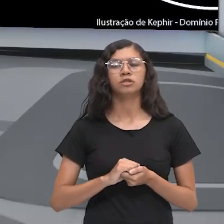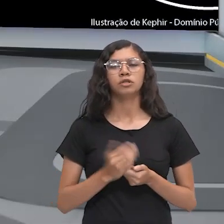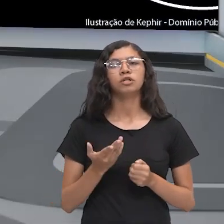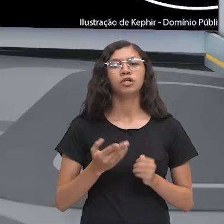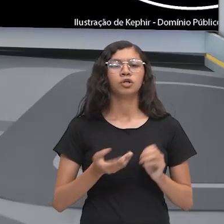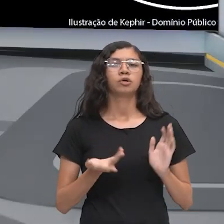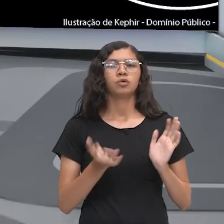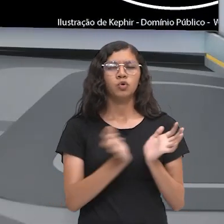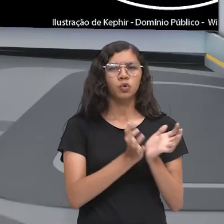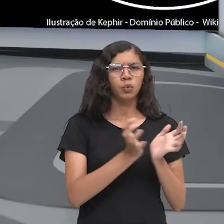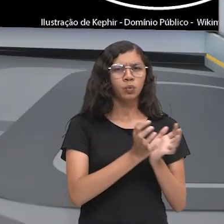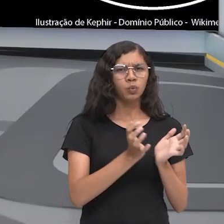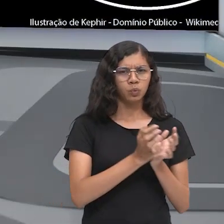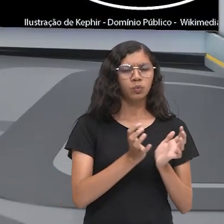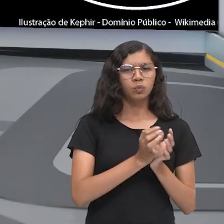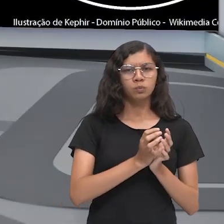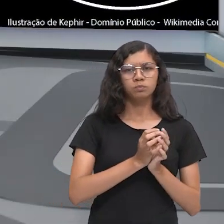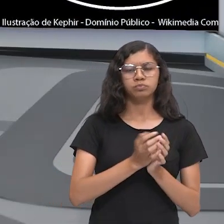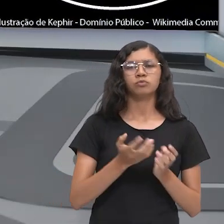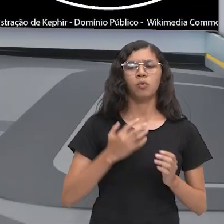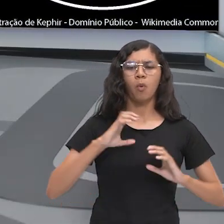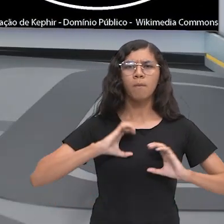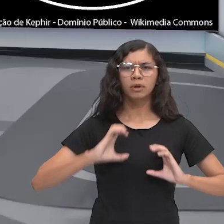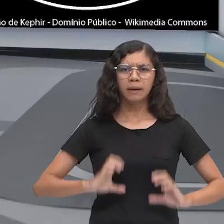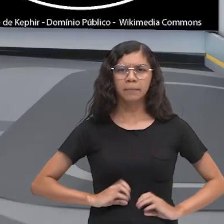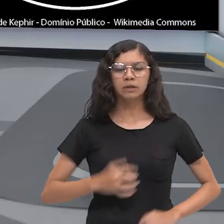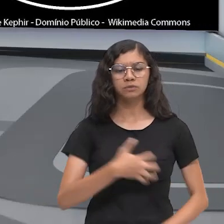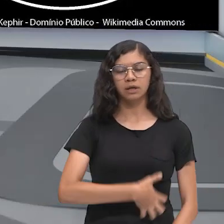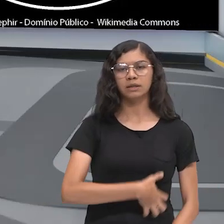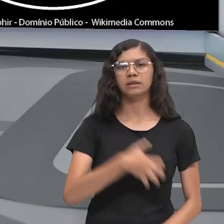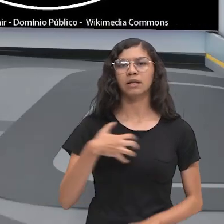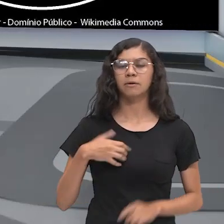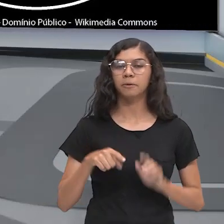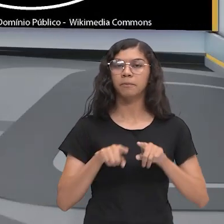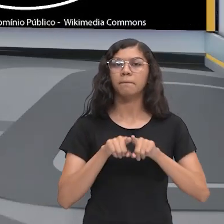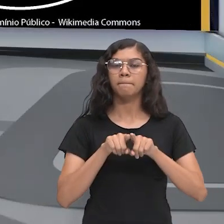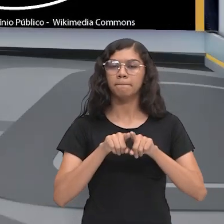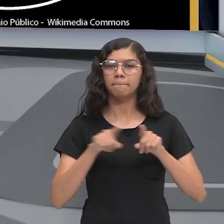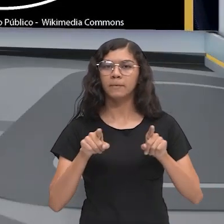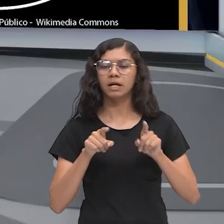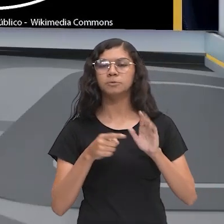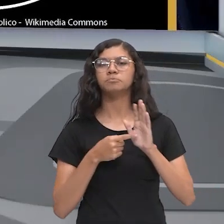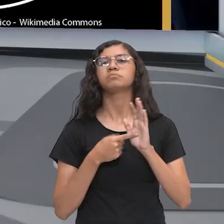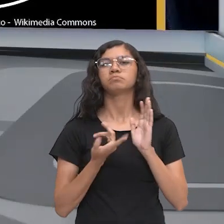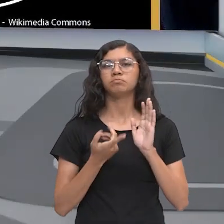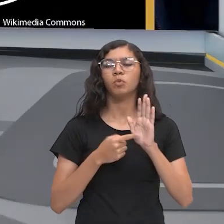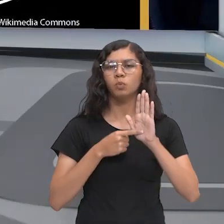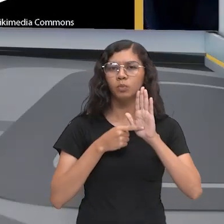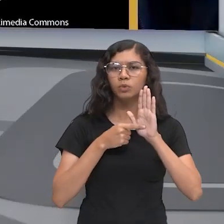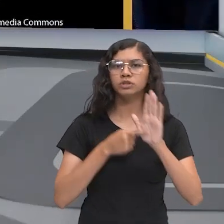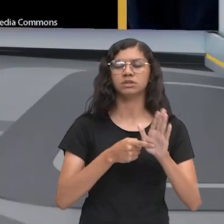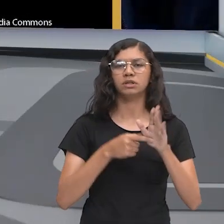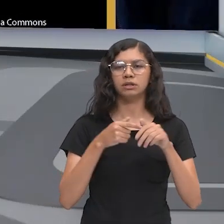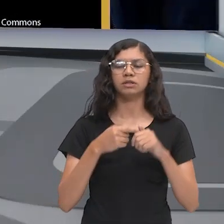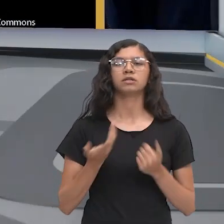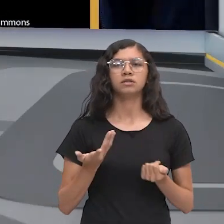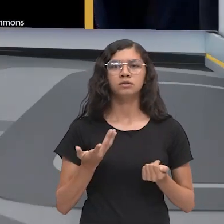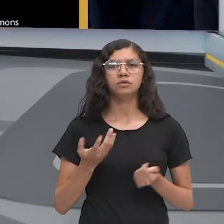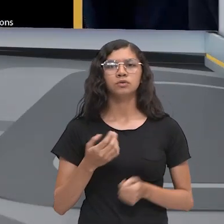anárquico, mas, ao mesmo tempo, deixando evidente a prática do ativismo por meio